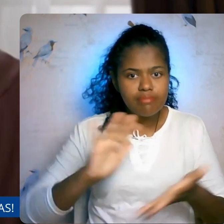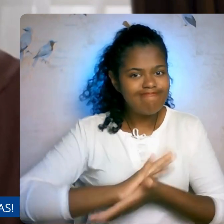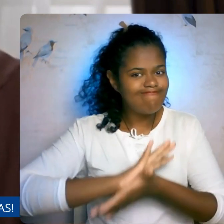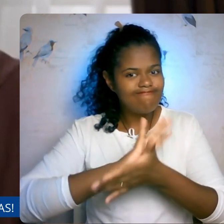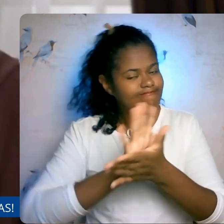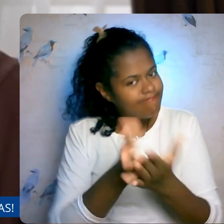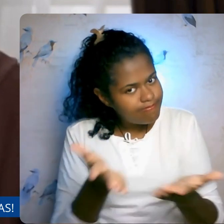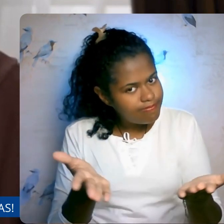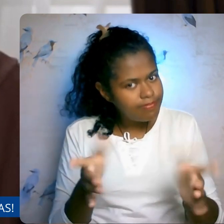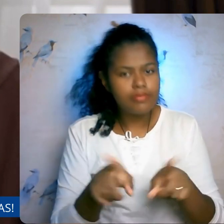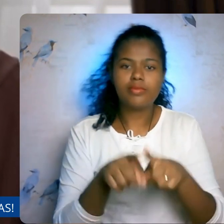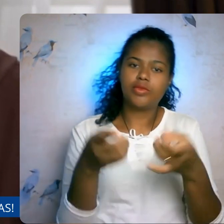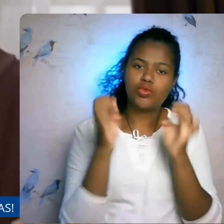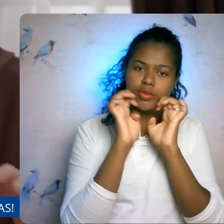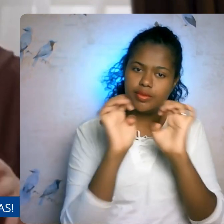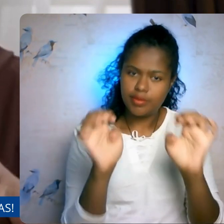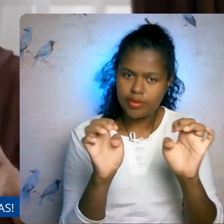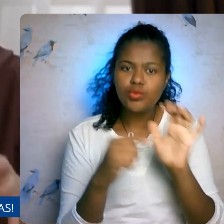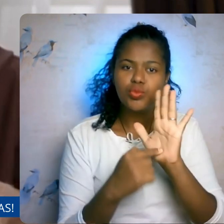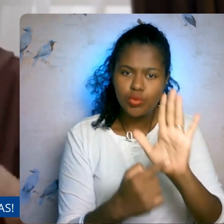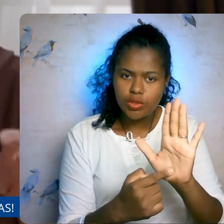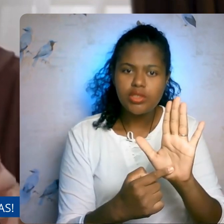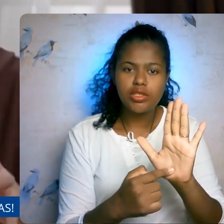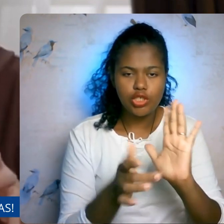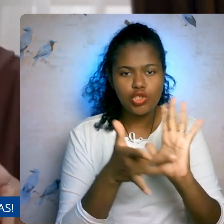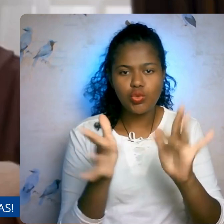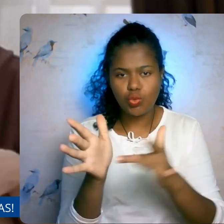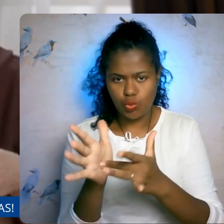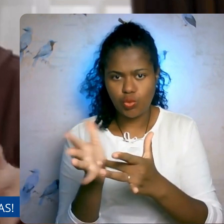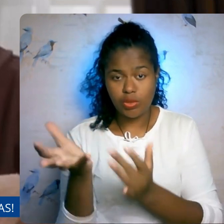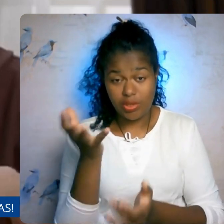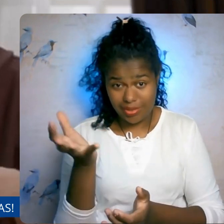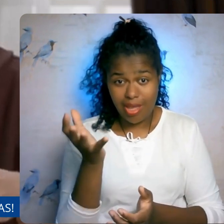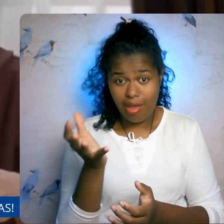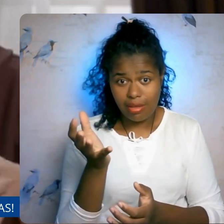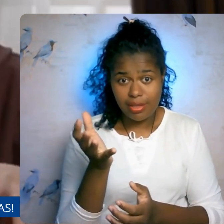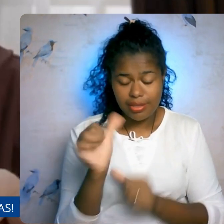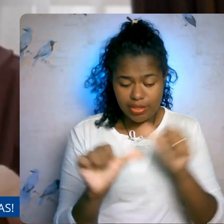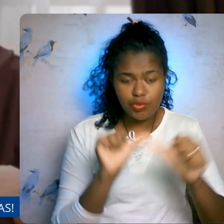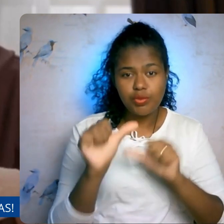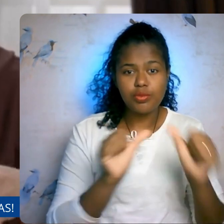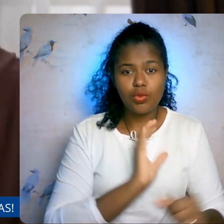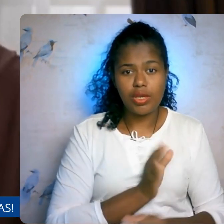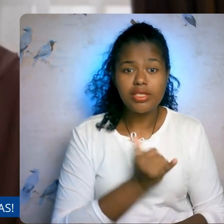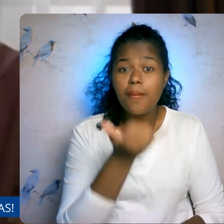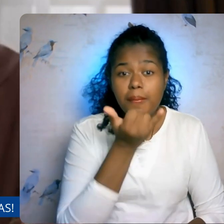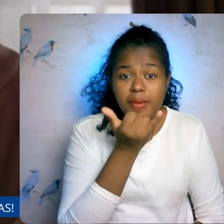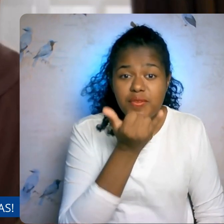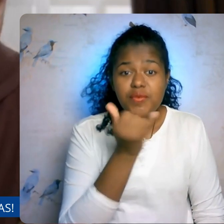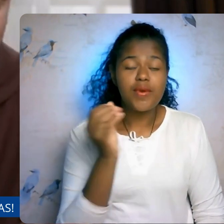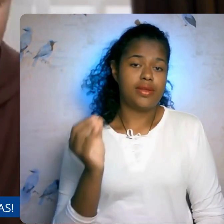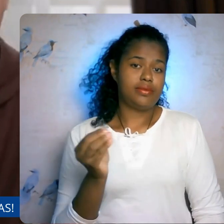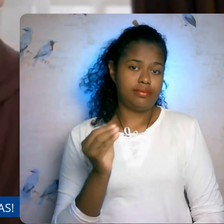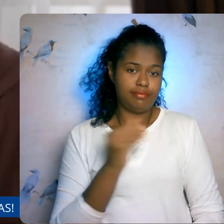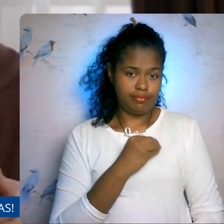evangelho mostra que Jesus quer reconstruir Pedro, reconstruir o coração, perdoá-lo. E veja que